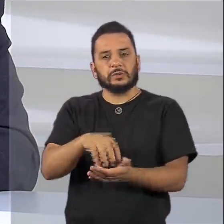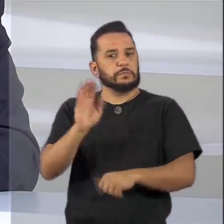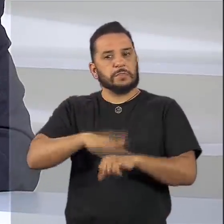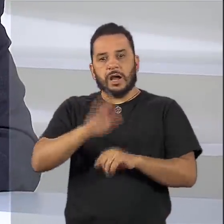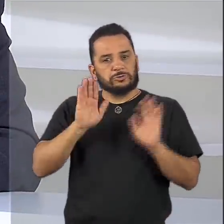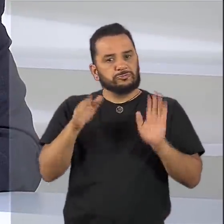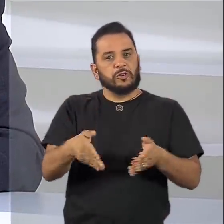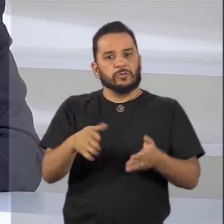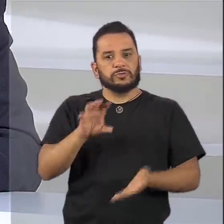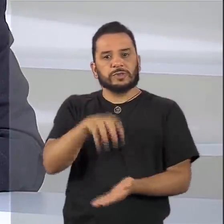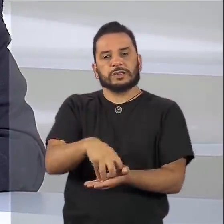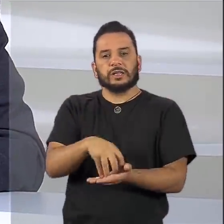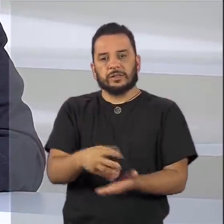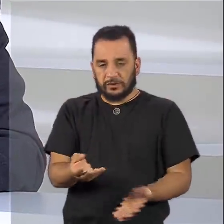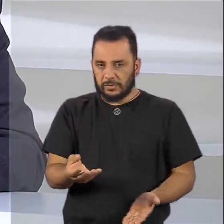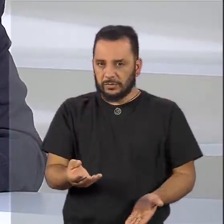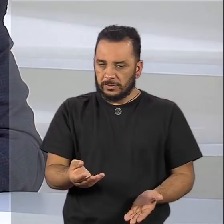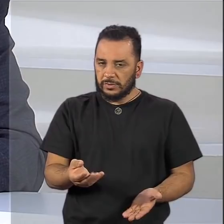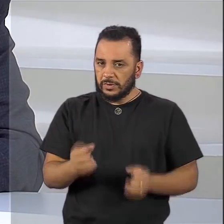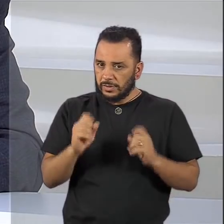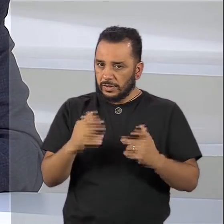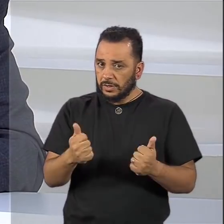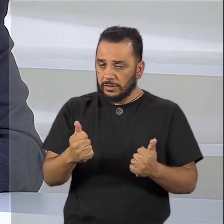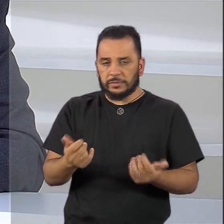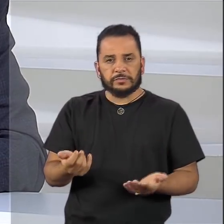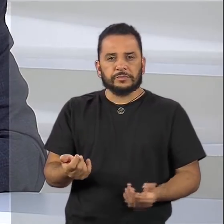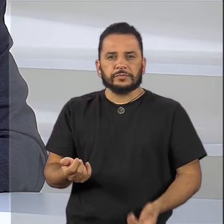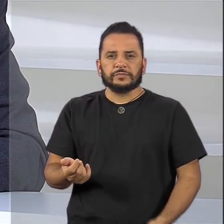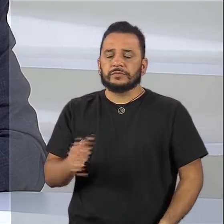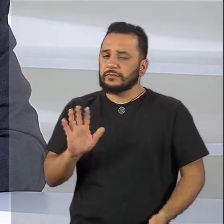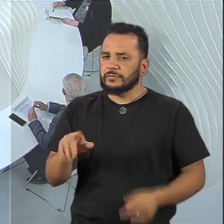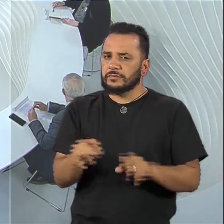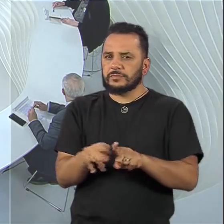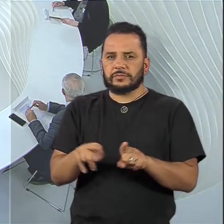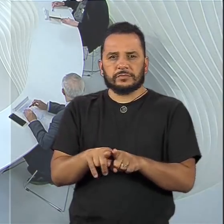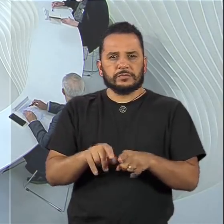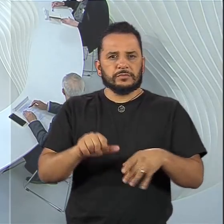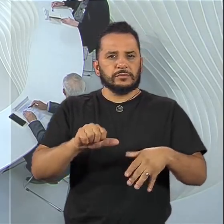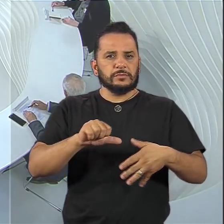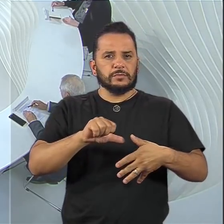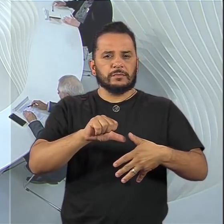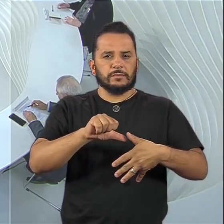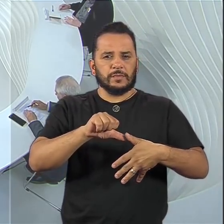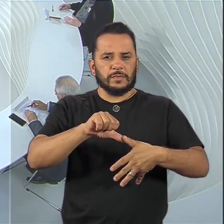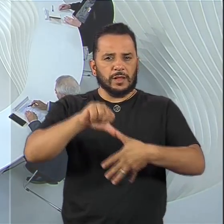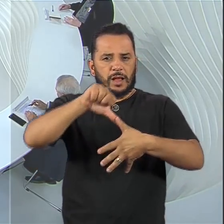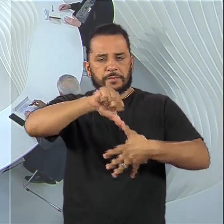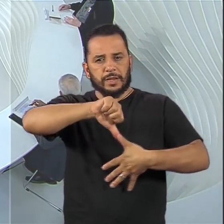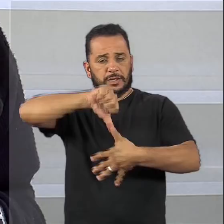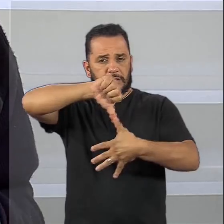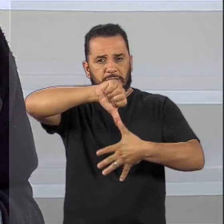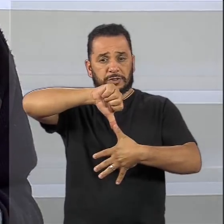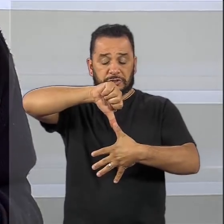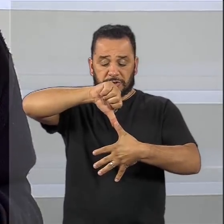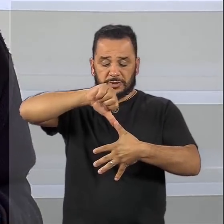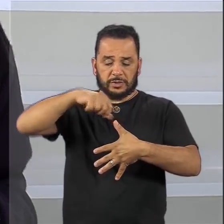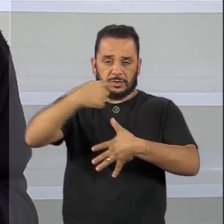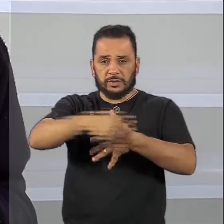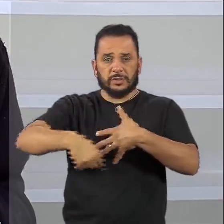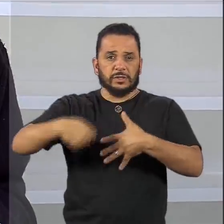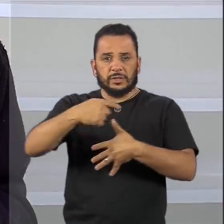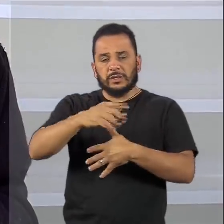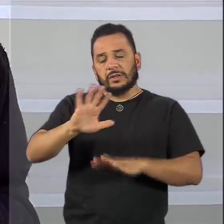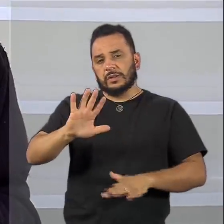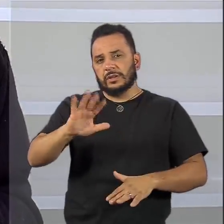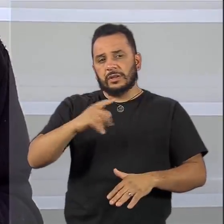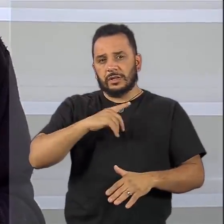prosperar um caudilho no Brasil. E na América Latina, Alessandro, eu acho que é o contrário do que a democracia